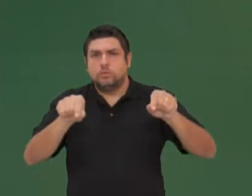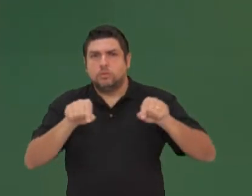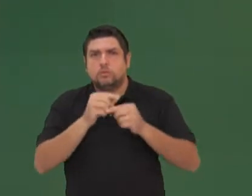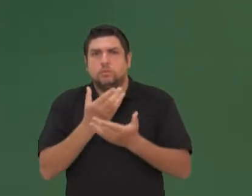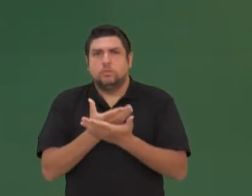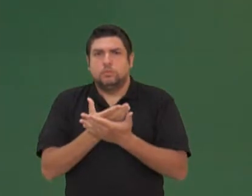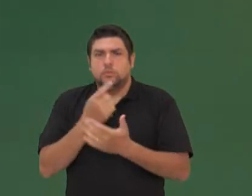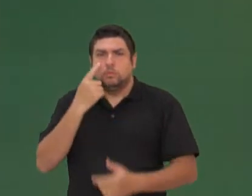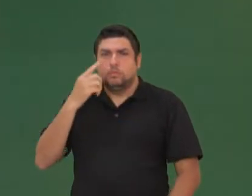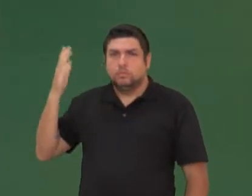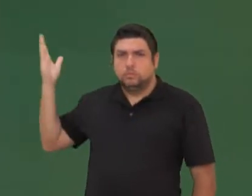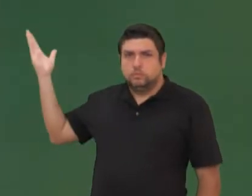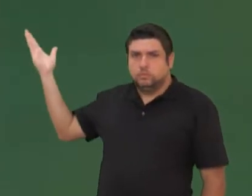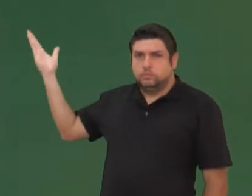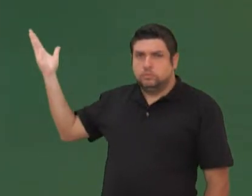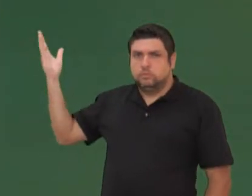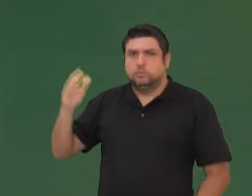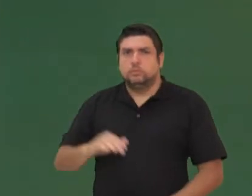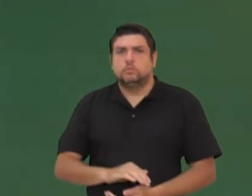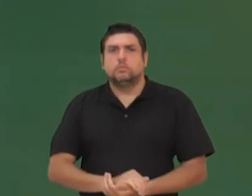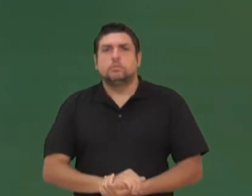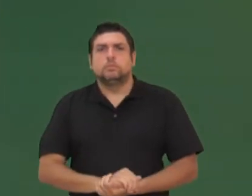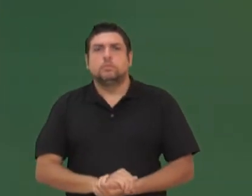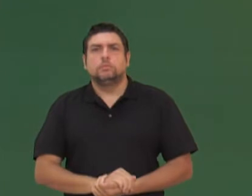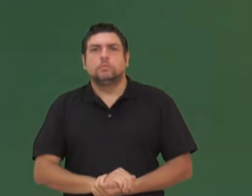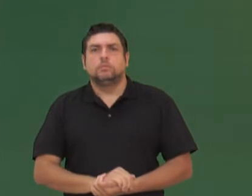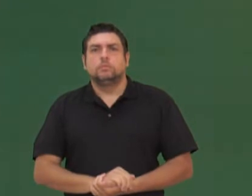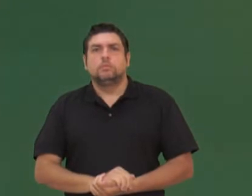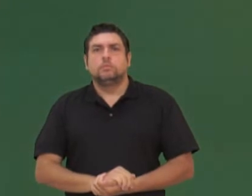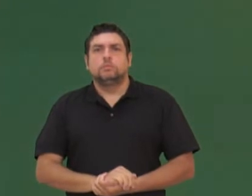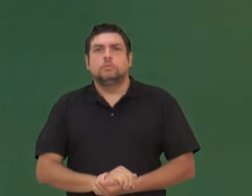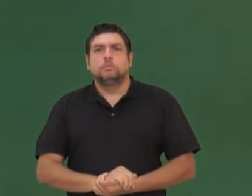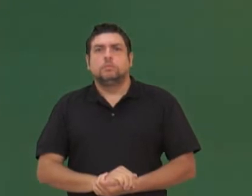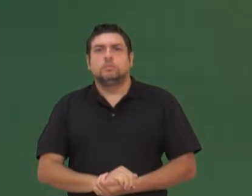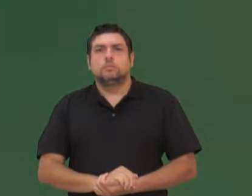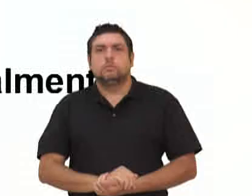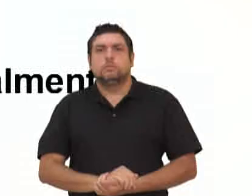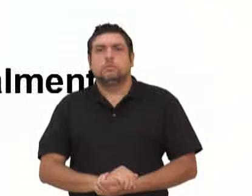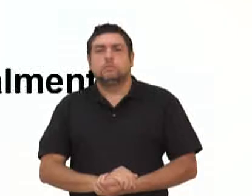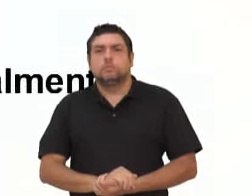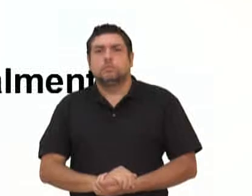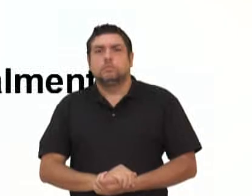aqui, provável ou pouco provável. ¿Sí? E a terceira,